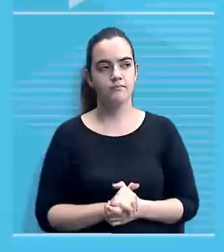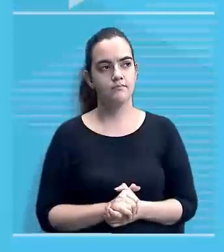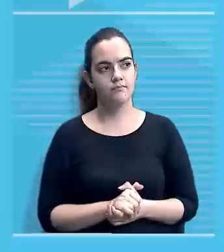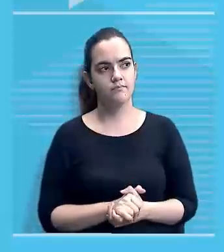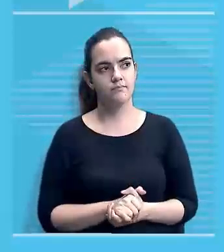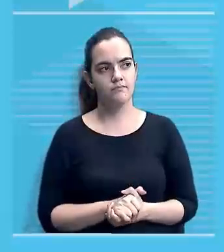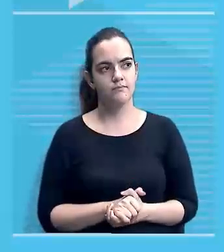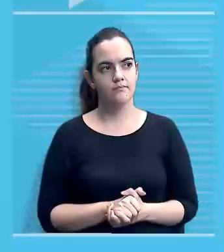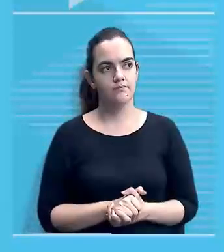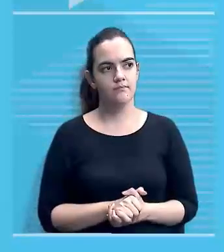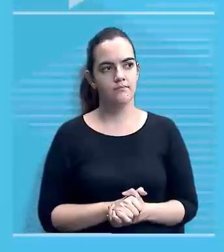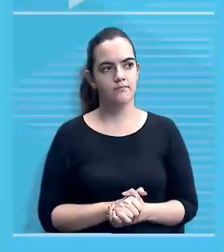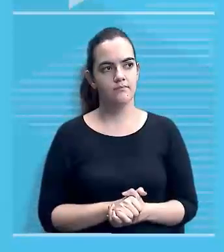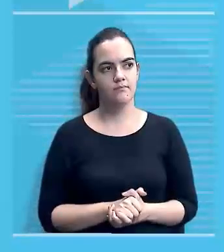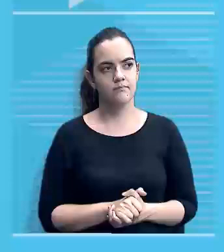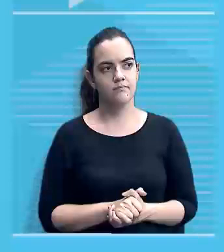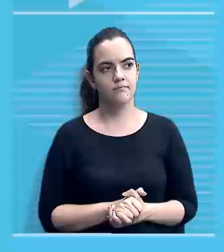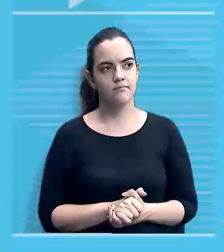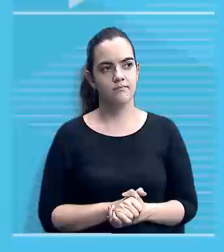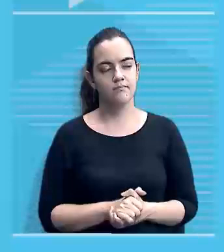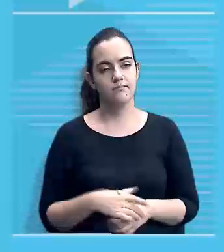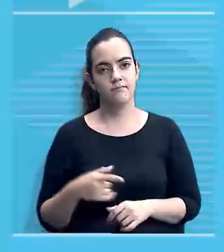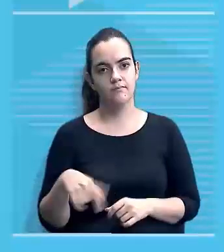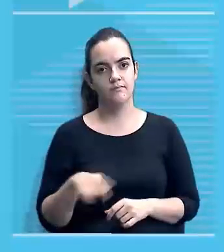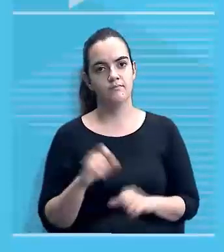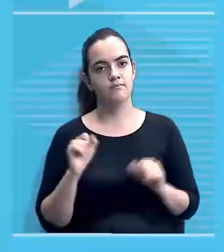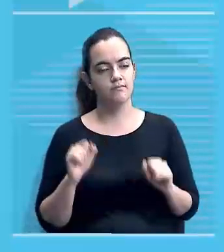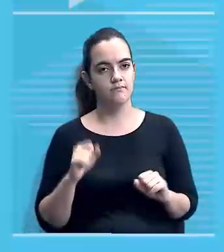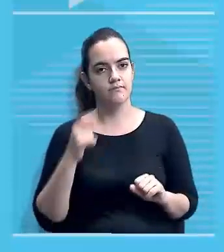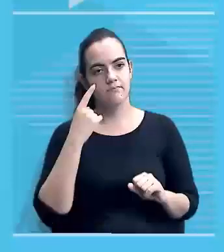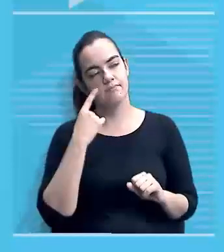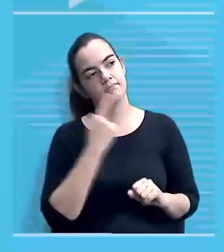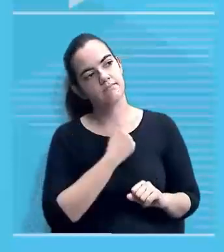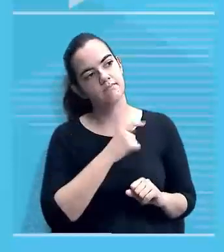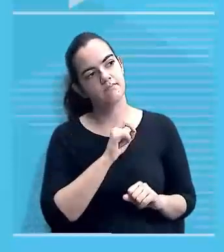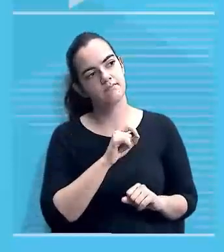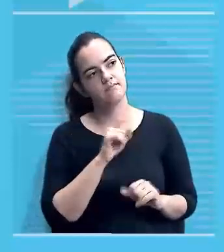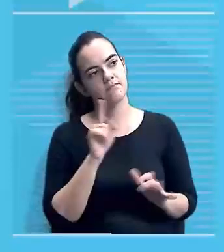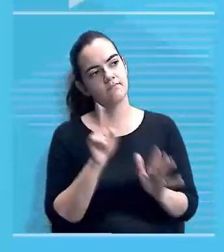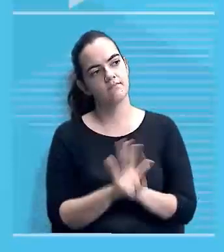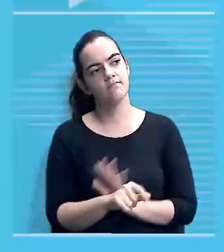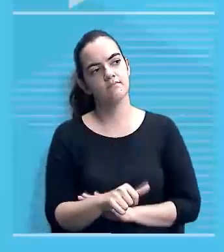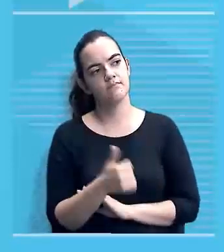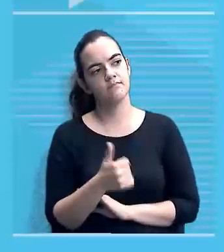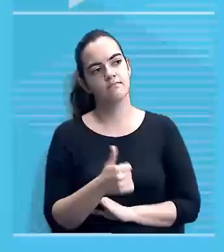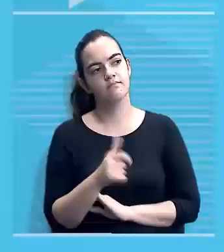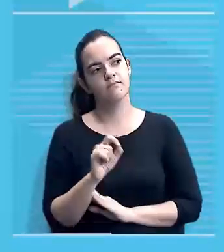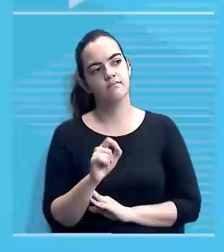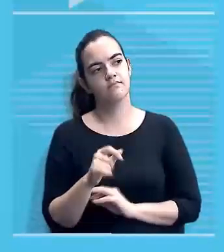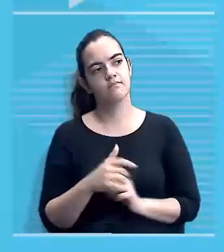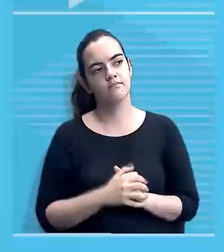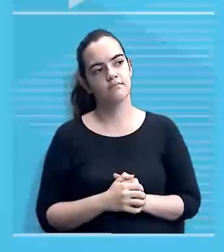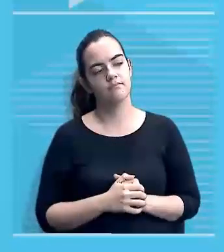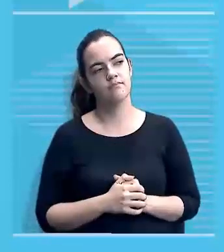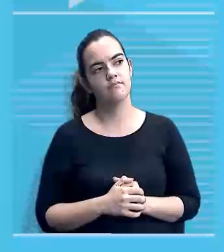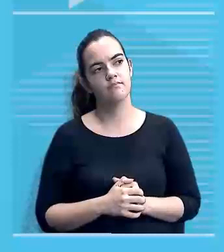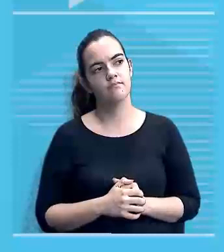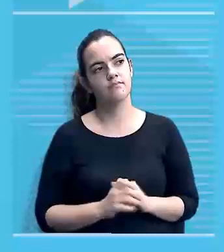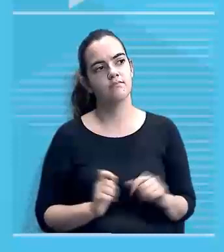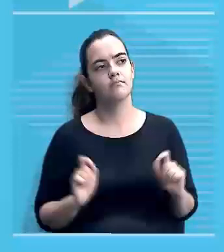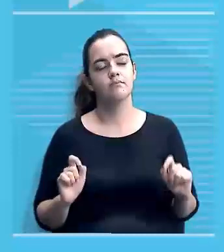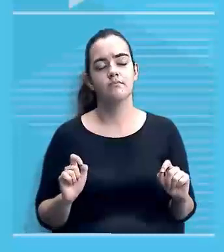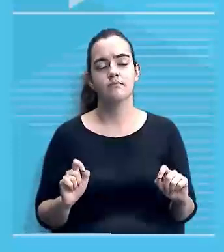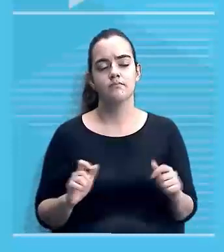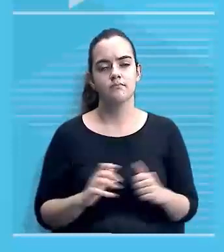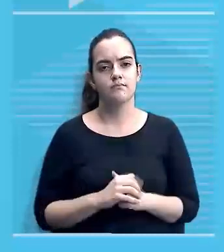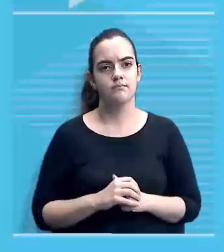aí uma questão onde vocês podem observar a nossa questão número um que diz o seguinte né a capacidade de